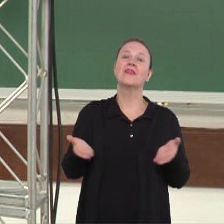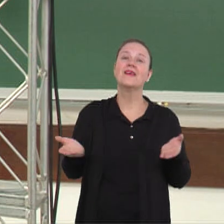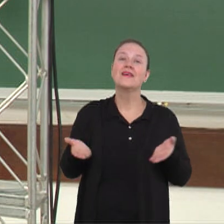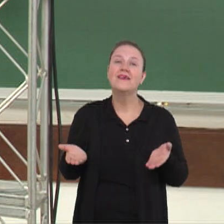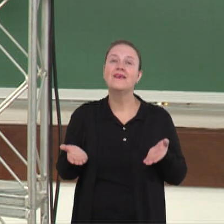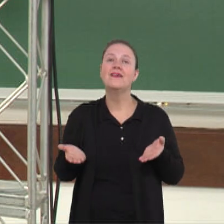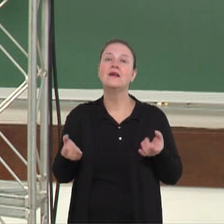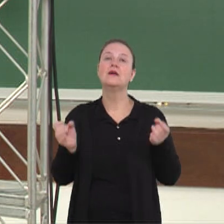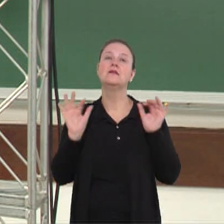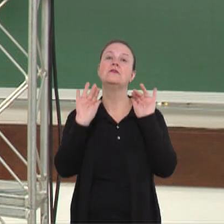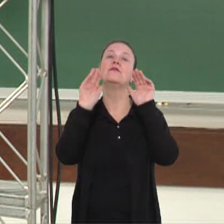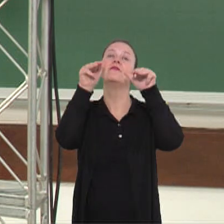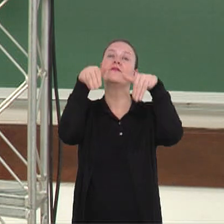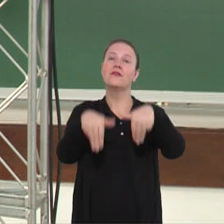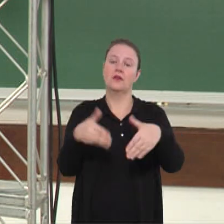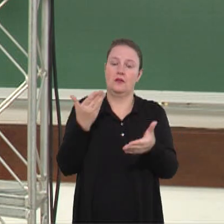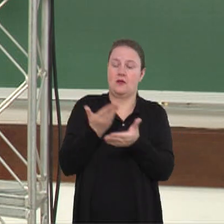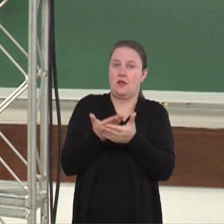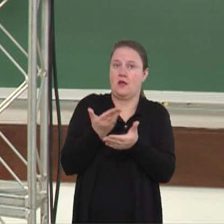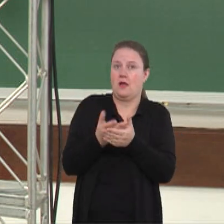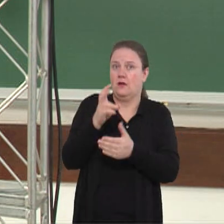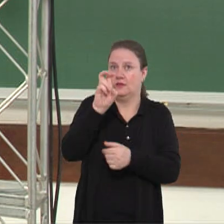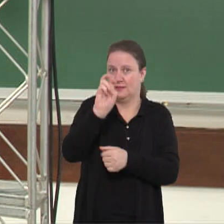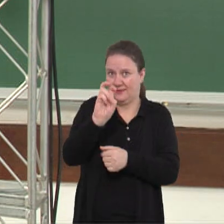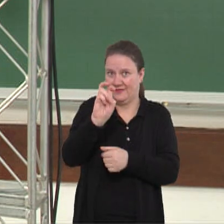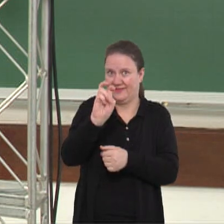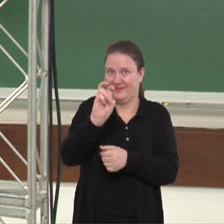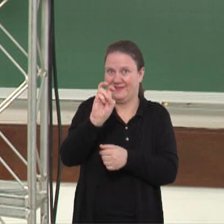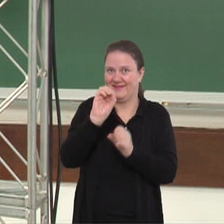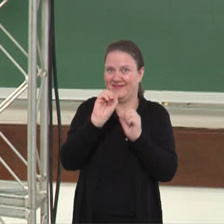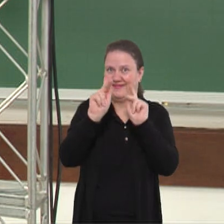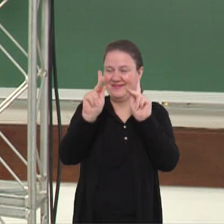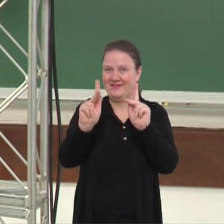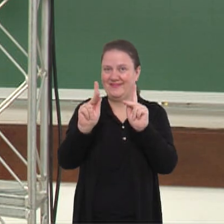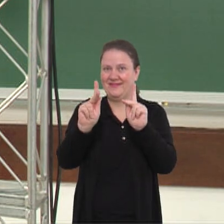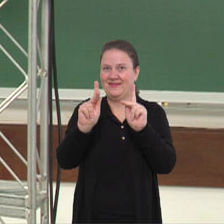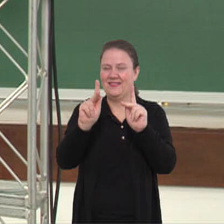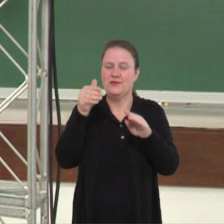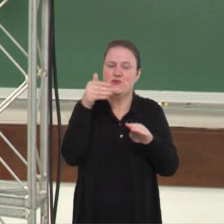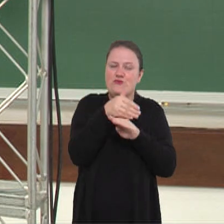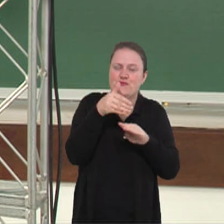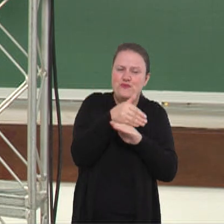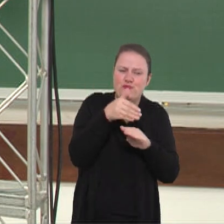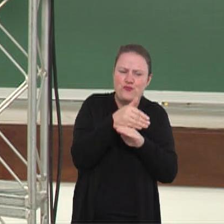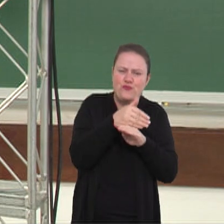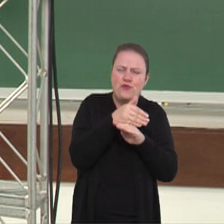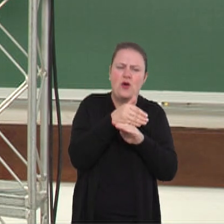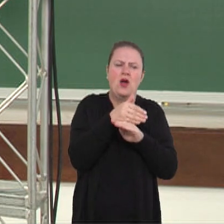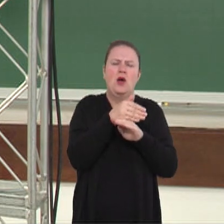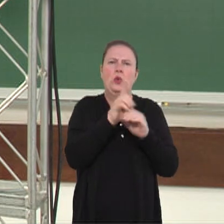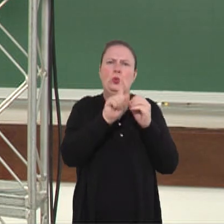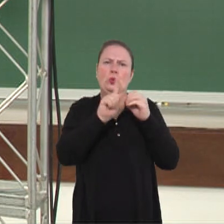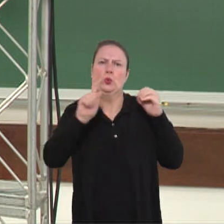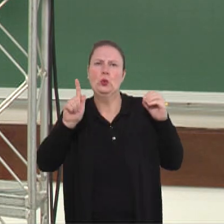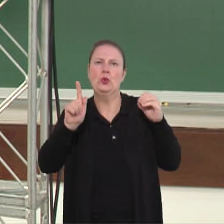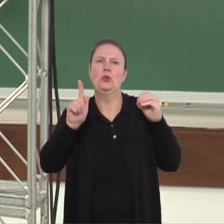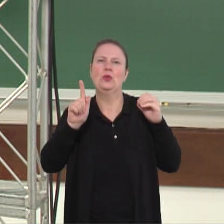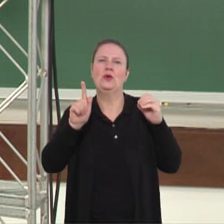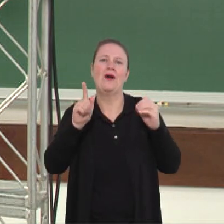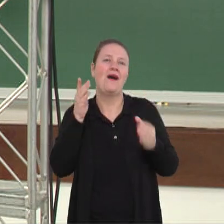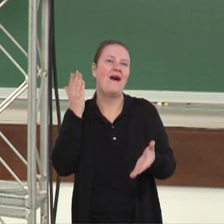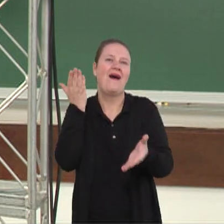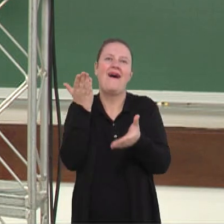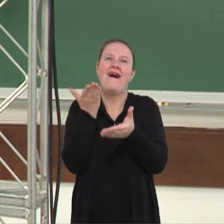já terminamos aqui a nossa aula 5 ok não deixe de acessar as plataformas see you next class